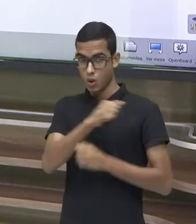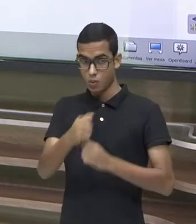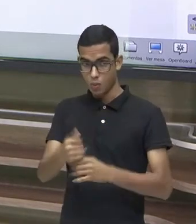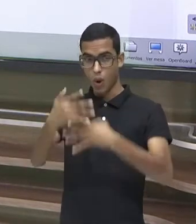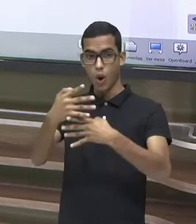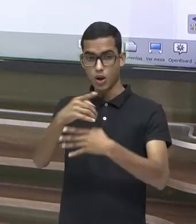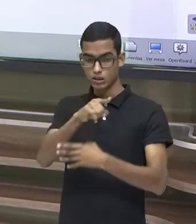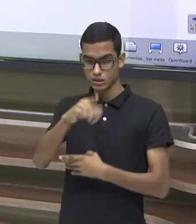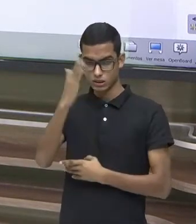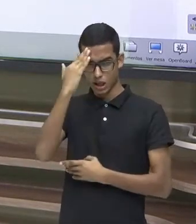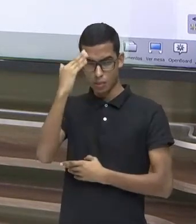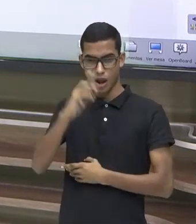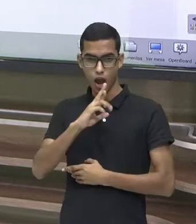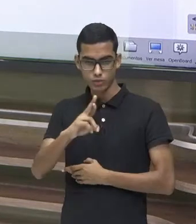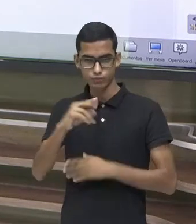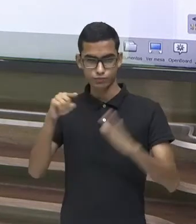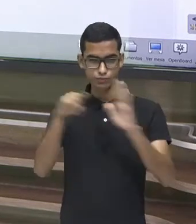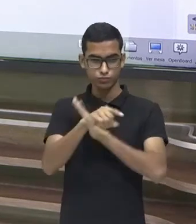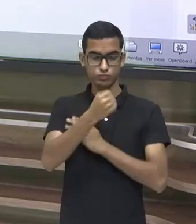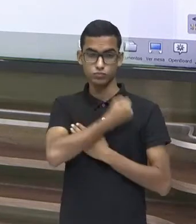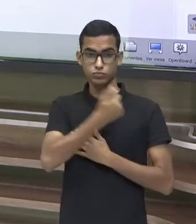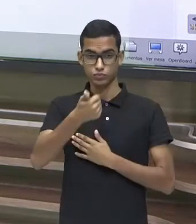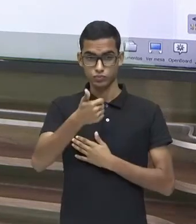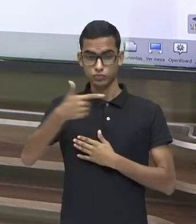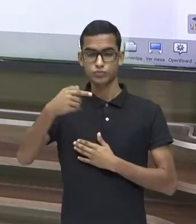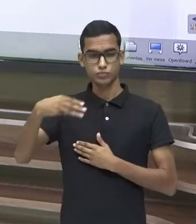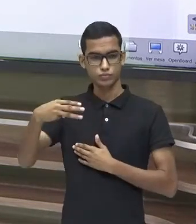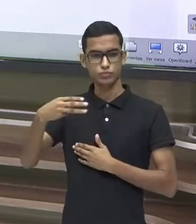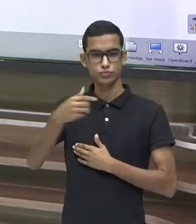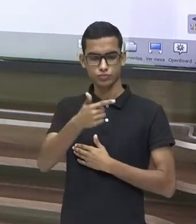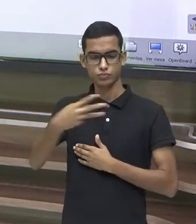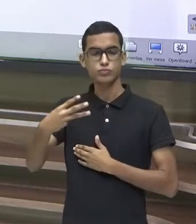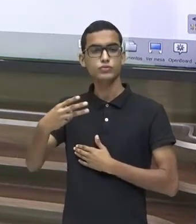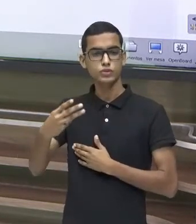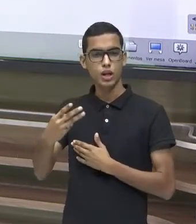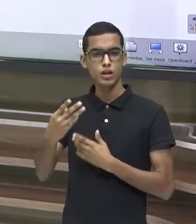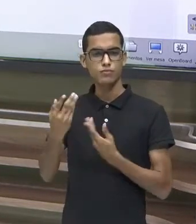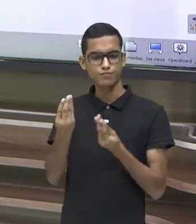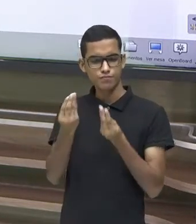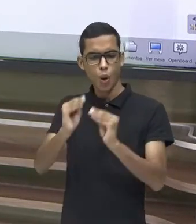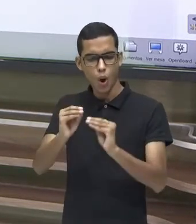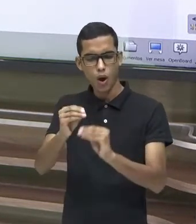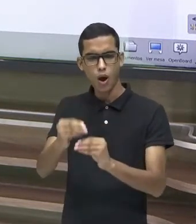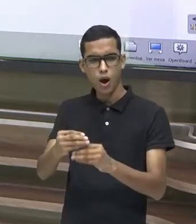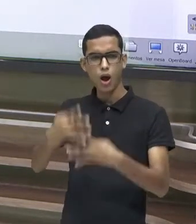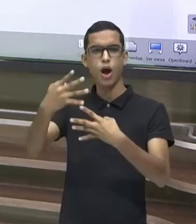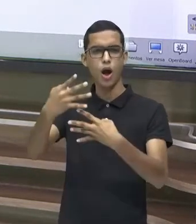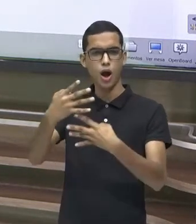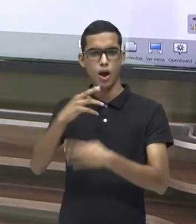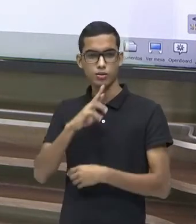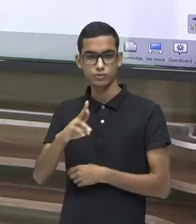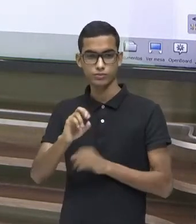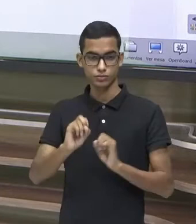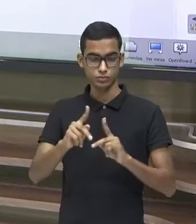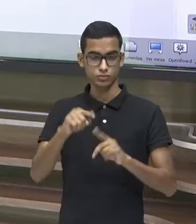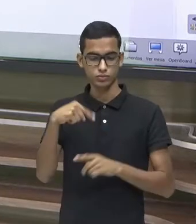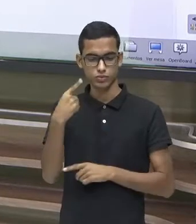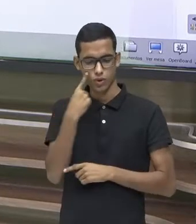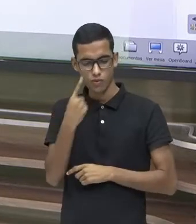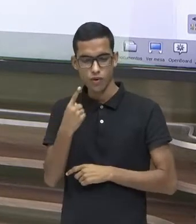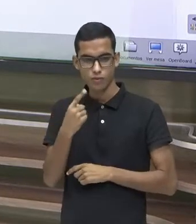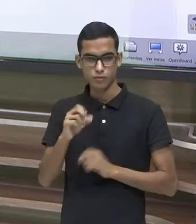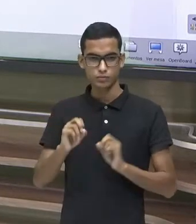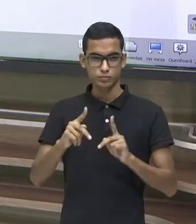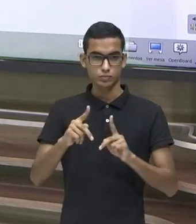souber aí a resposta dessa questão, marca aí pra gente, né? Coloca aí no chat que a gente acompanha vocês, tá? Então, é importante a